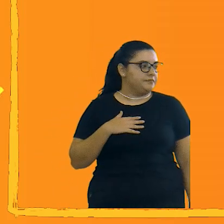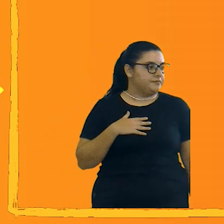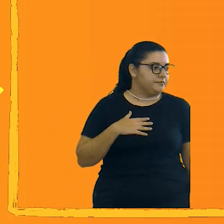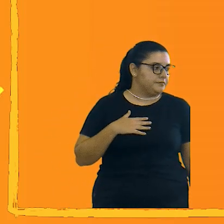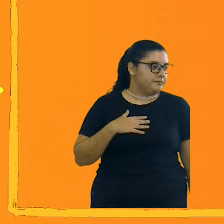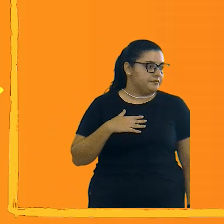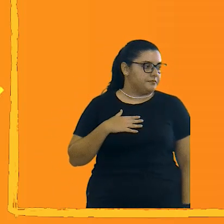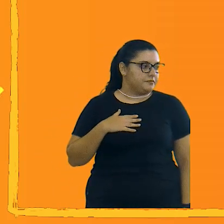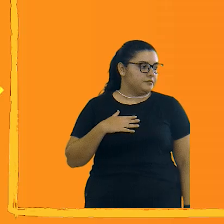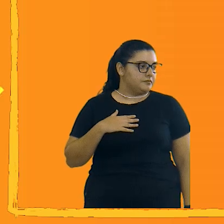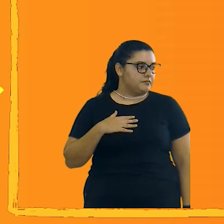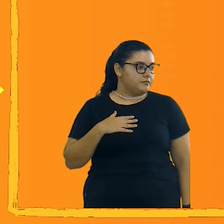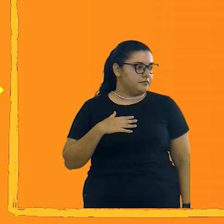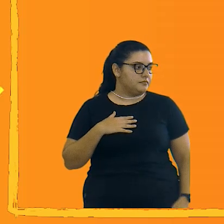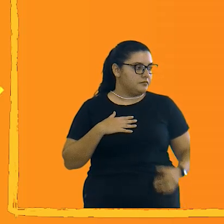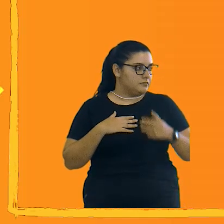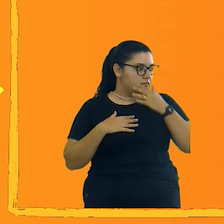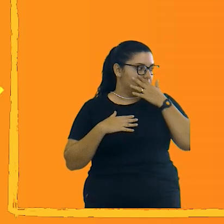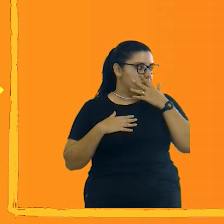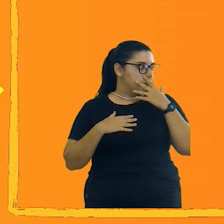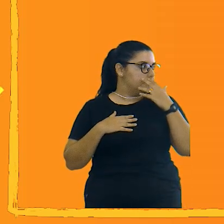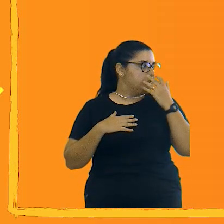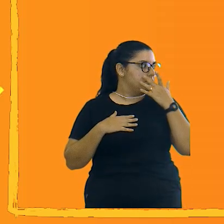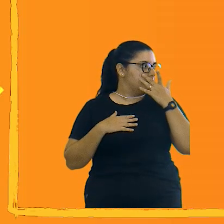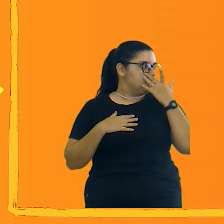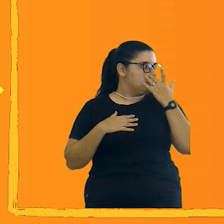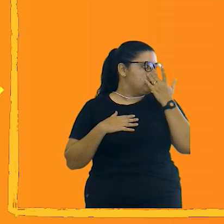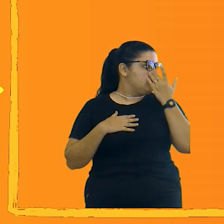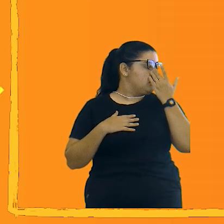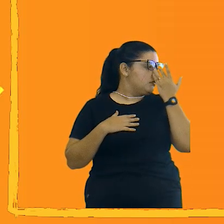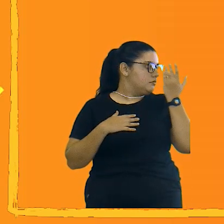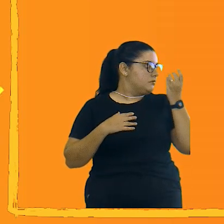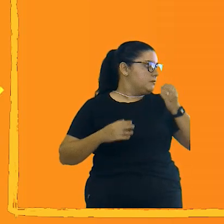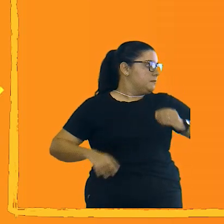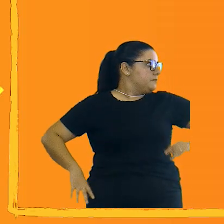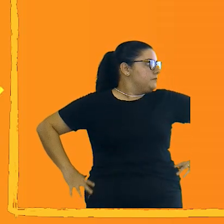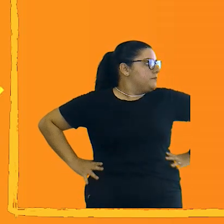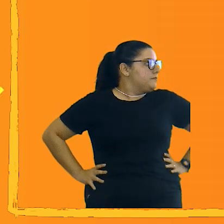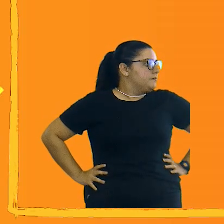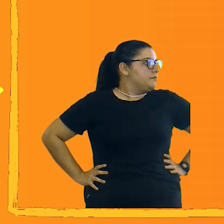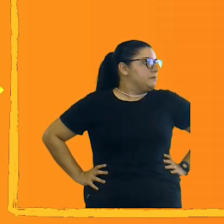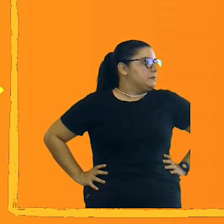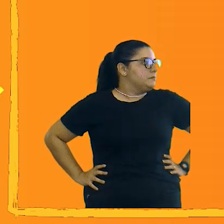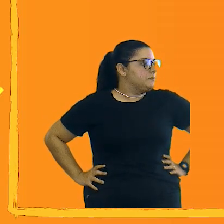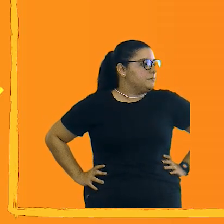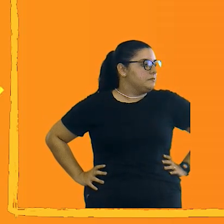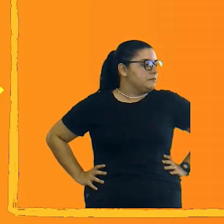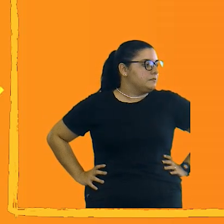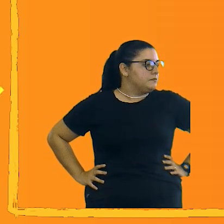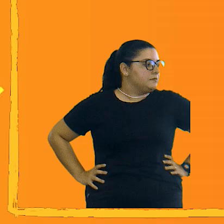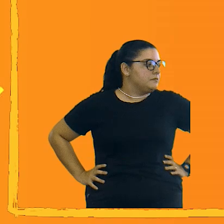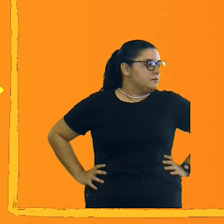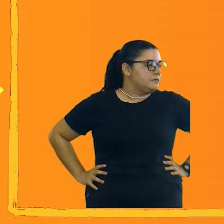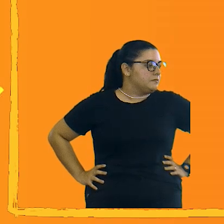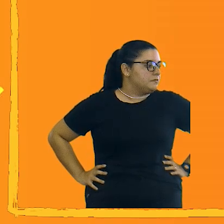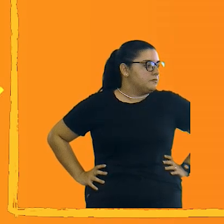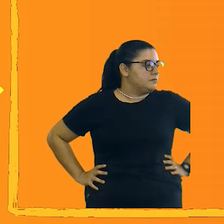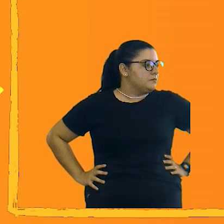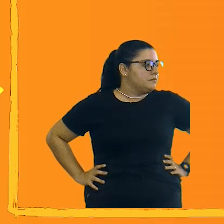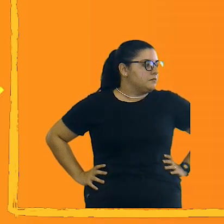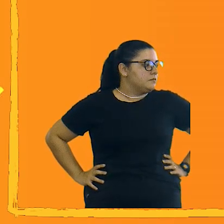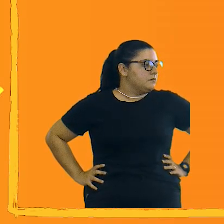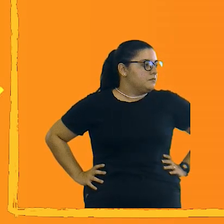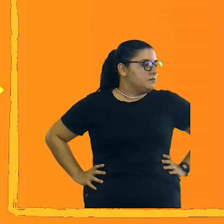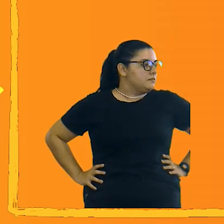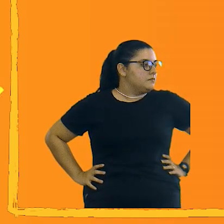lá oi oi oi Bora oi oi oi oi oi oi oi oi oi